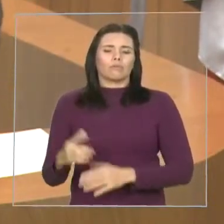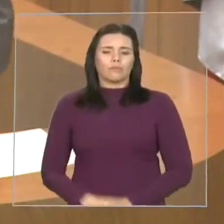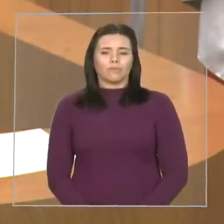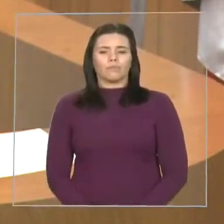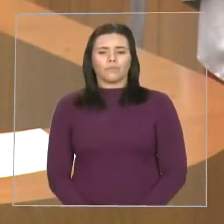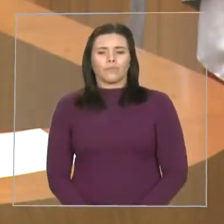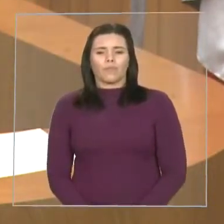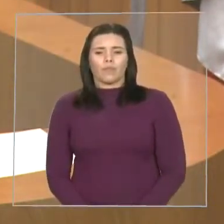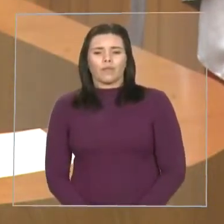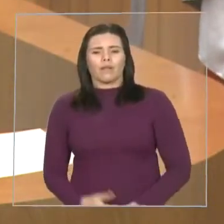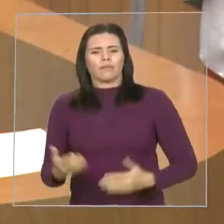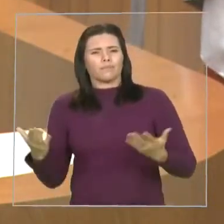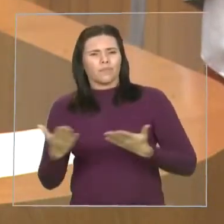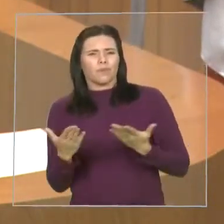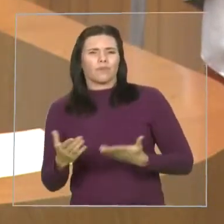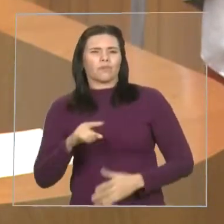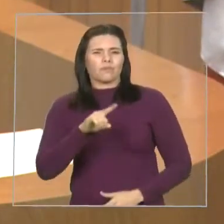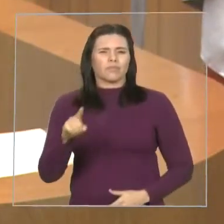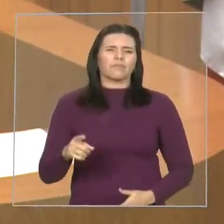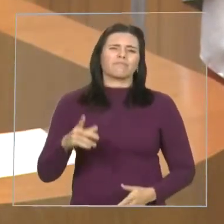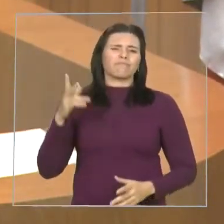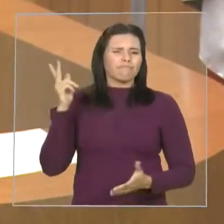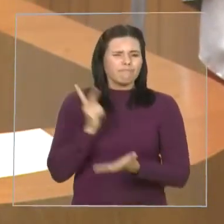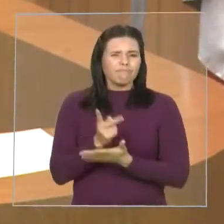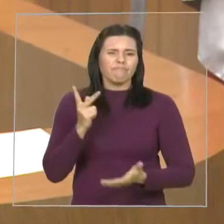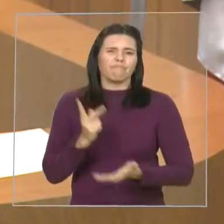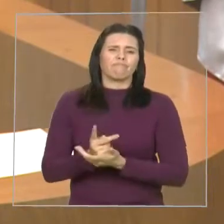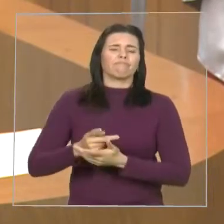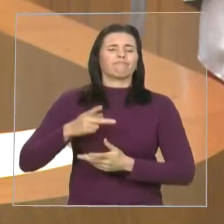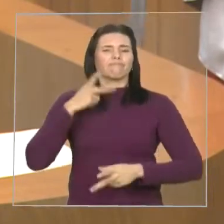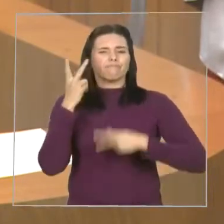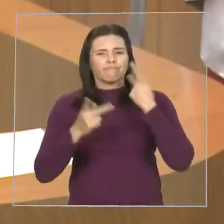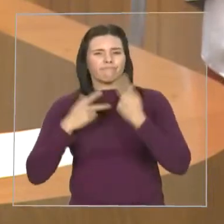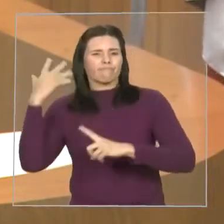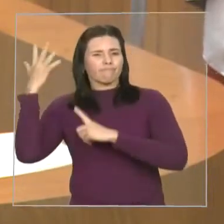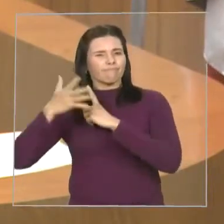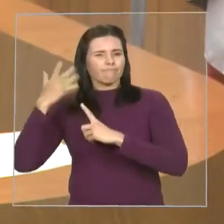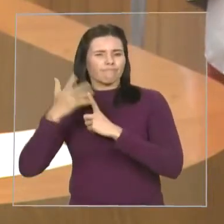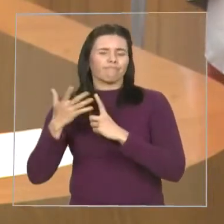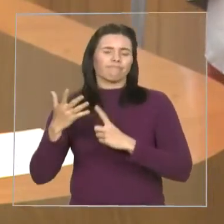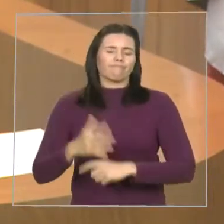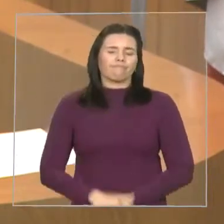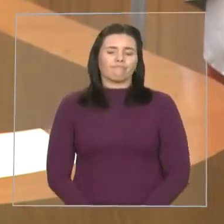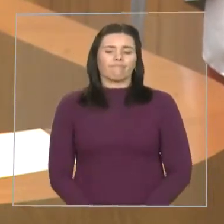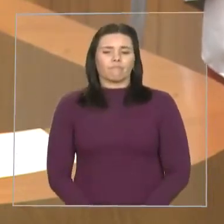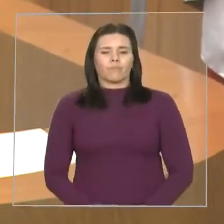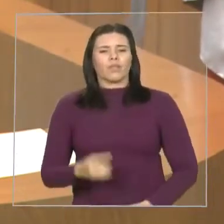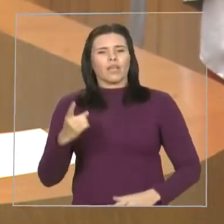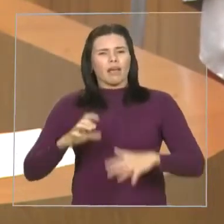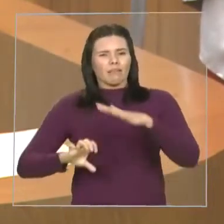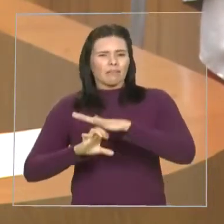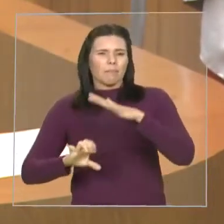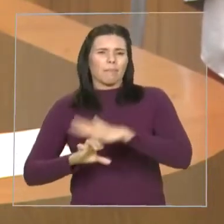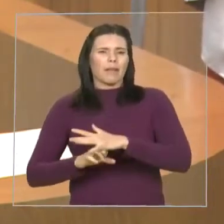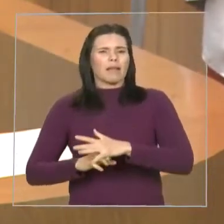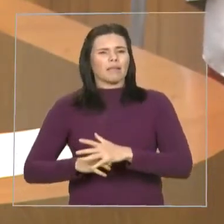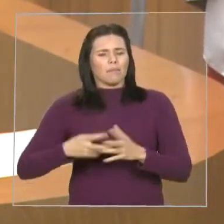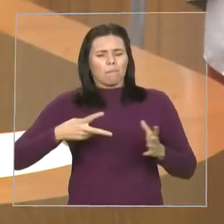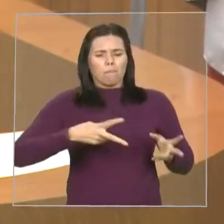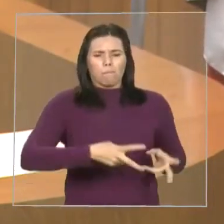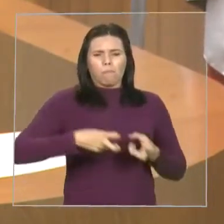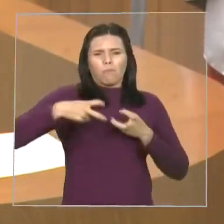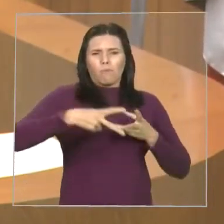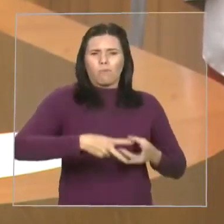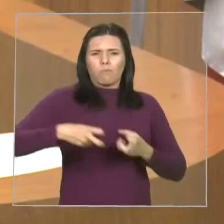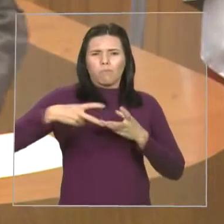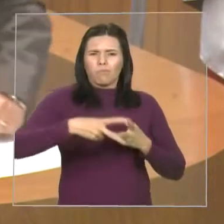que as multinacionais exploram o nosso país, que levam as nossas riquezas, e no momento de a gente fazer o mínimo de justiça, que parte desses recursos revertam para